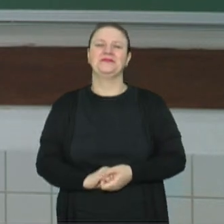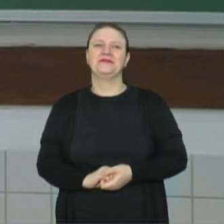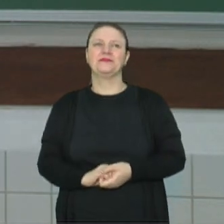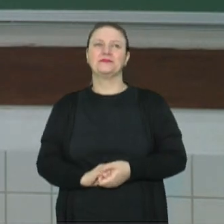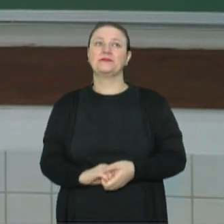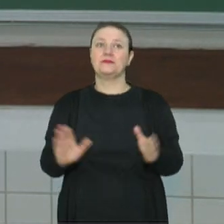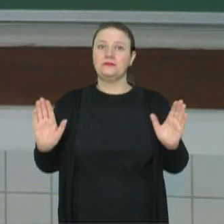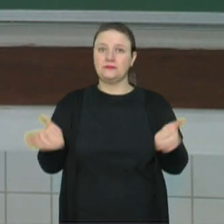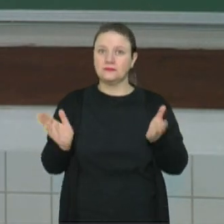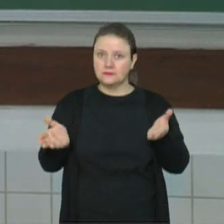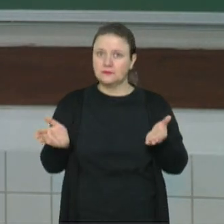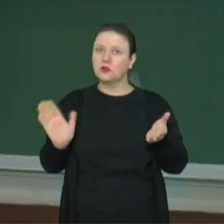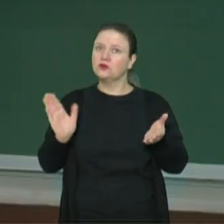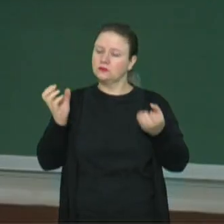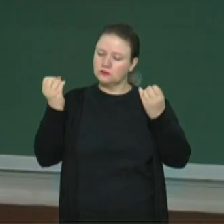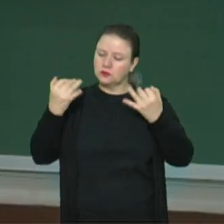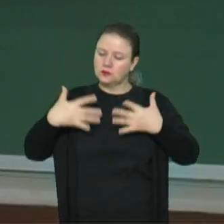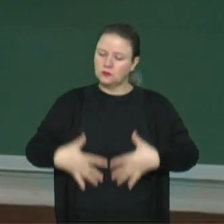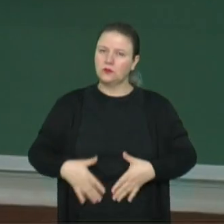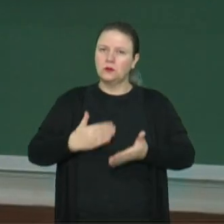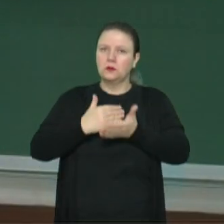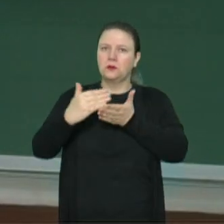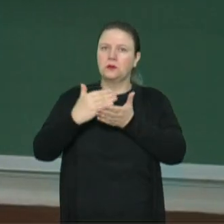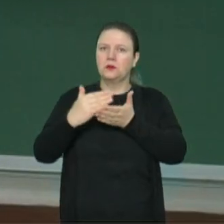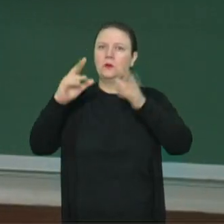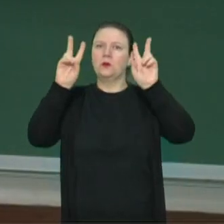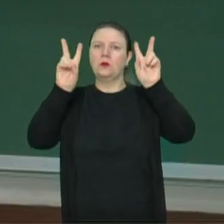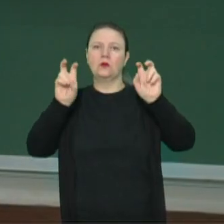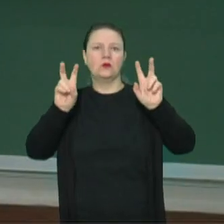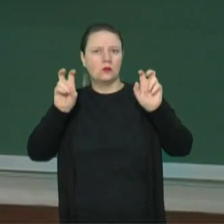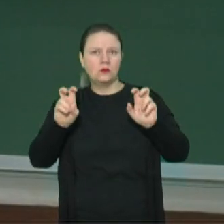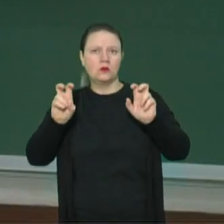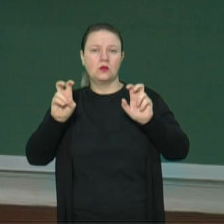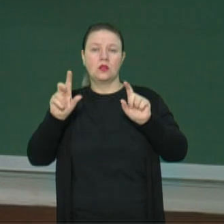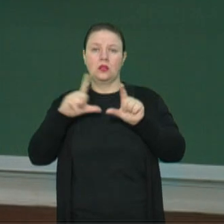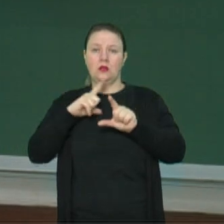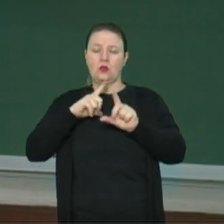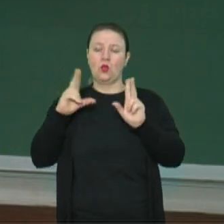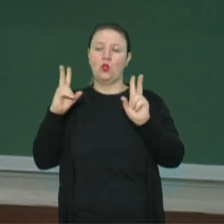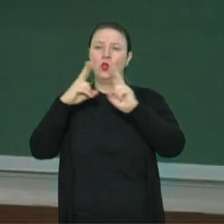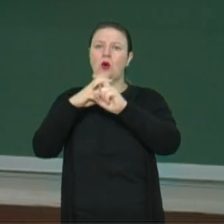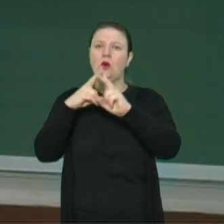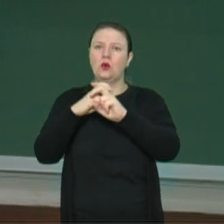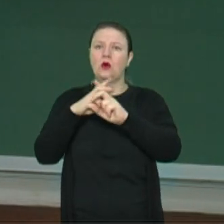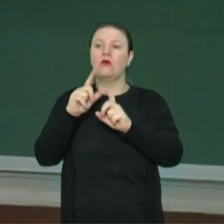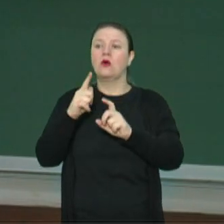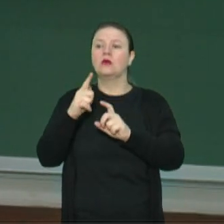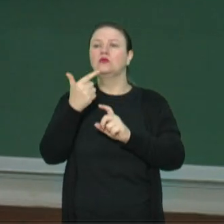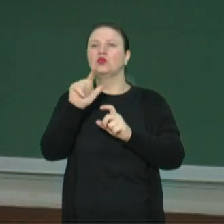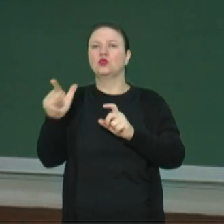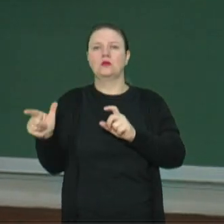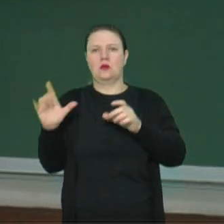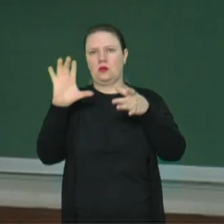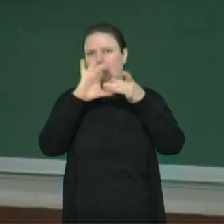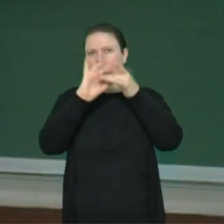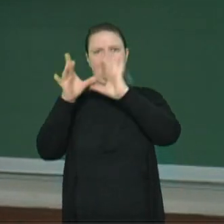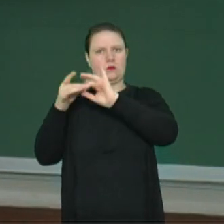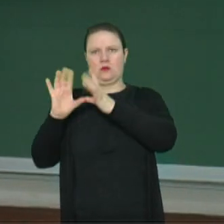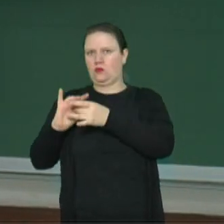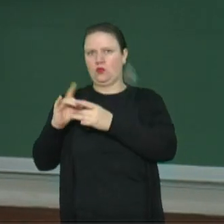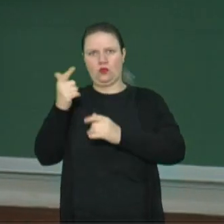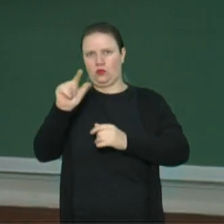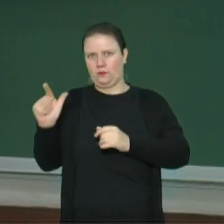Então, como eu falei para vocês, então hoje começamos a tratar das lutas fora do contexto olímpico, né? Então, a primeira modalidade que